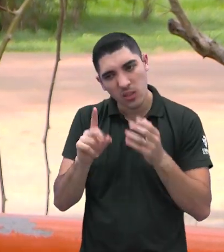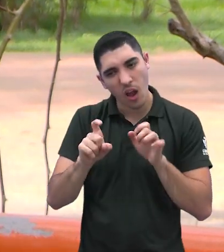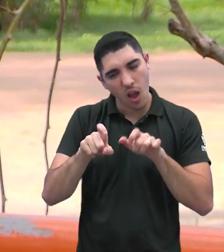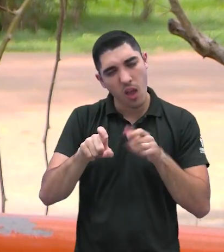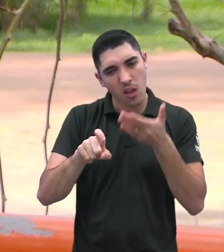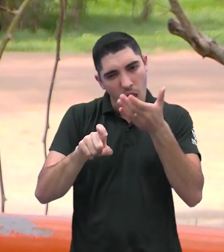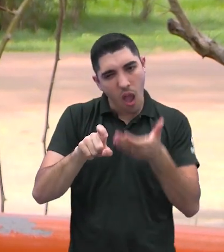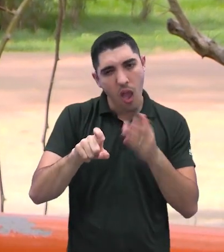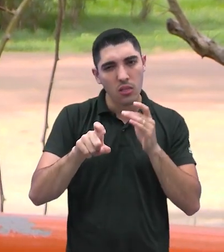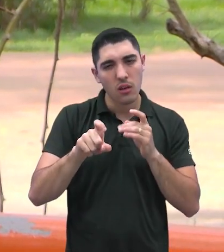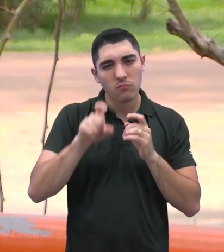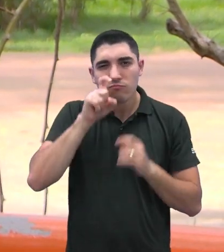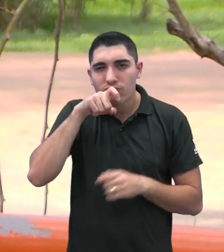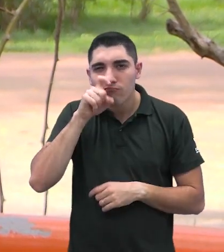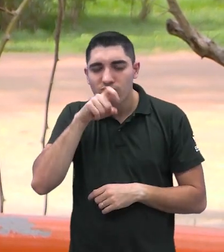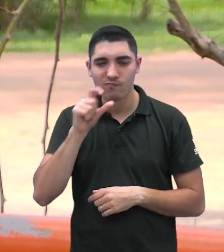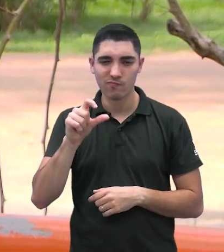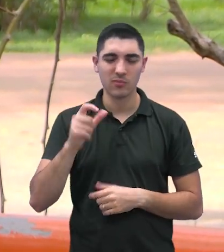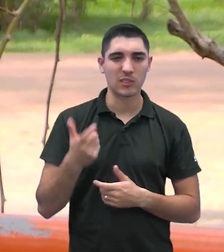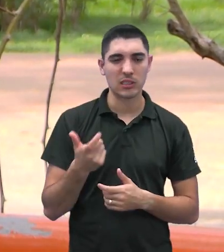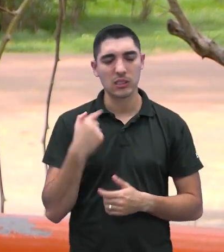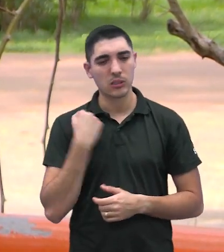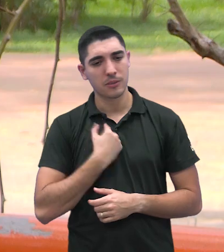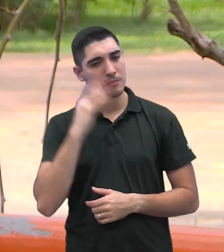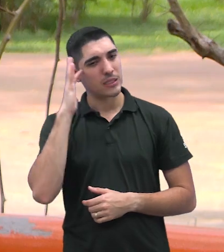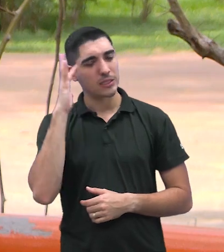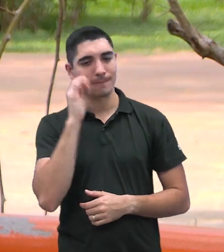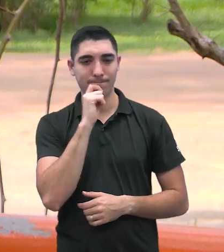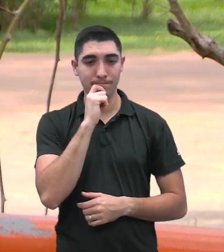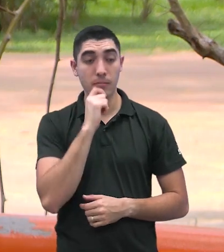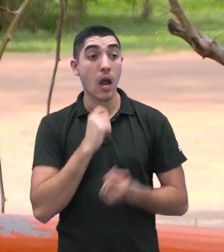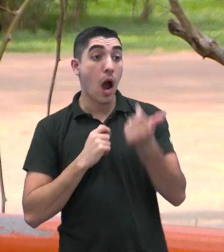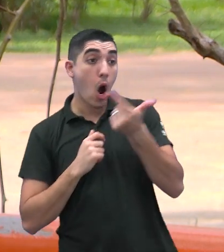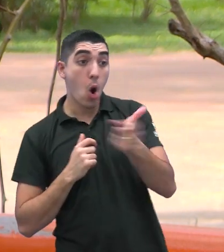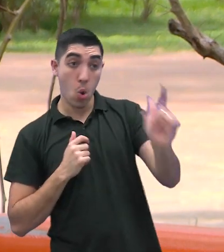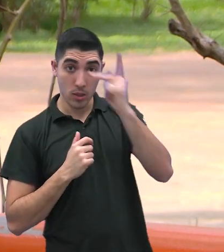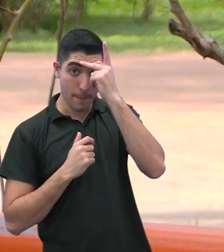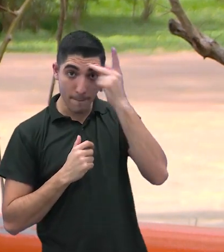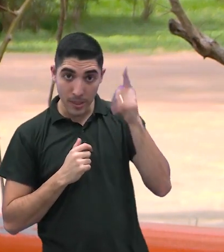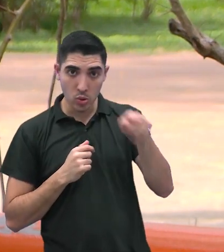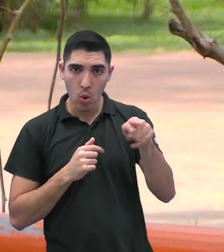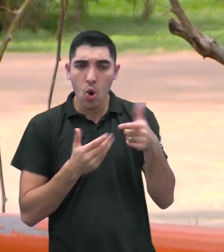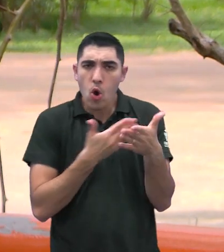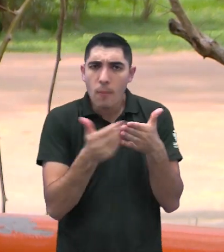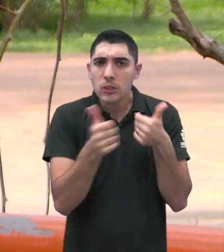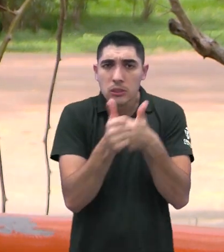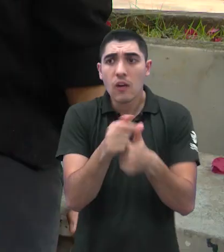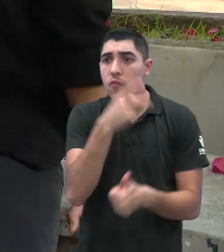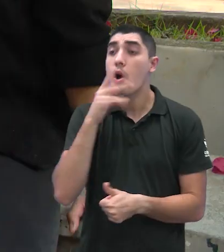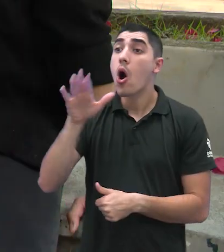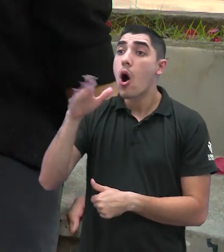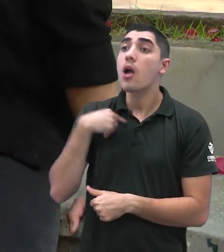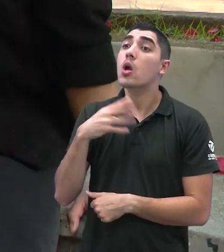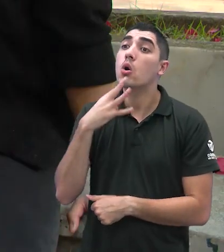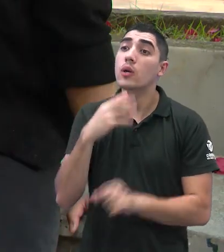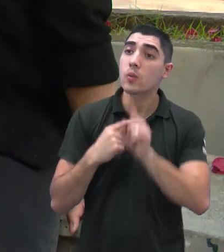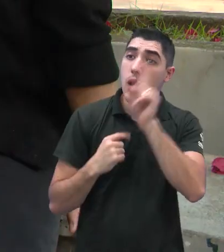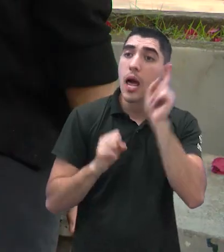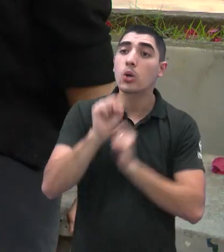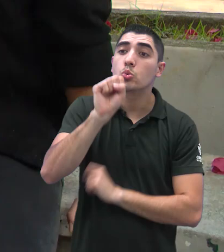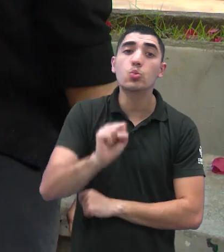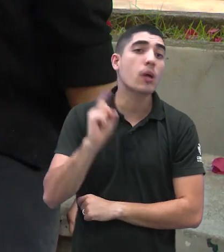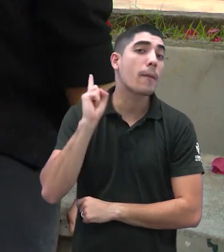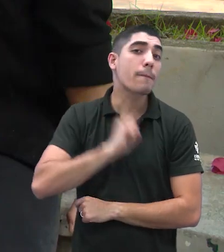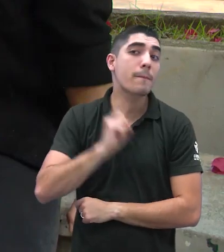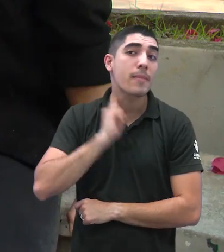Então a gente pensou primeiro nisso de o que a gente vai fazer. Aí alguém que começou a seguir a página falou, olha, eu conheço um lugar no